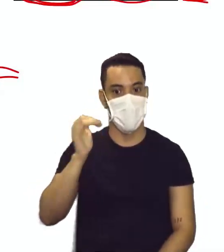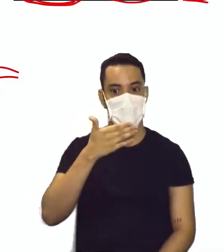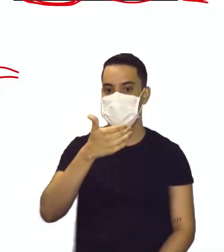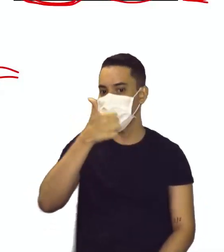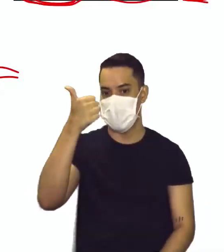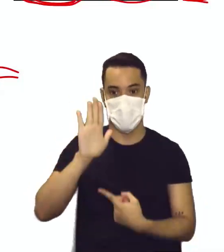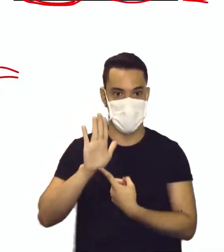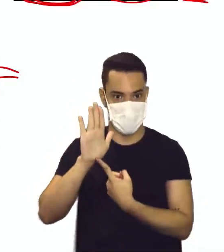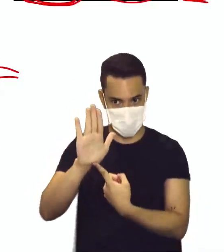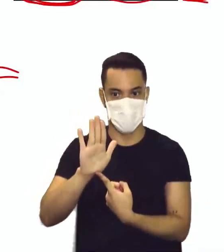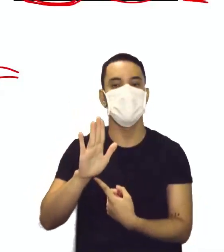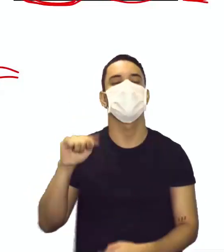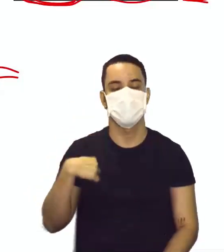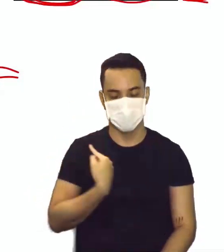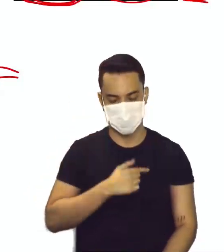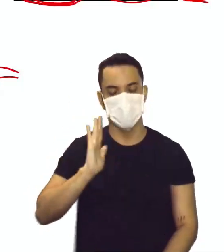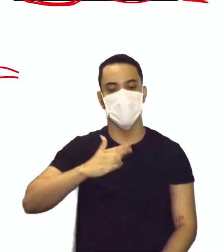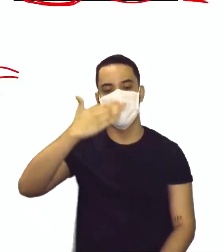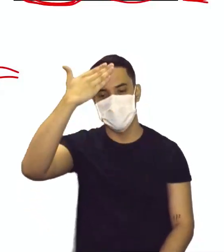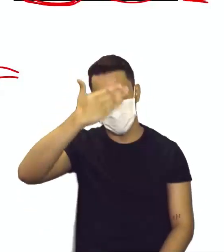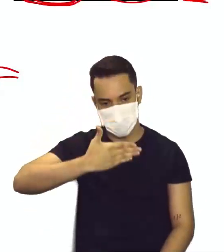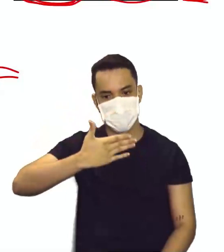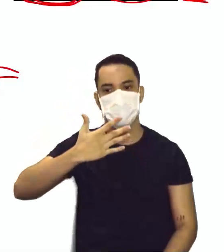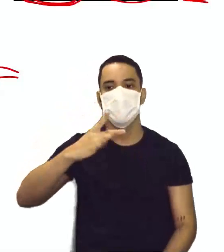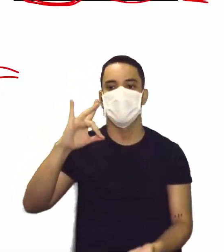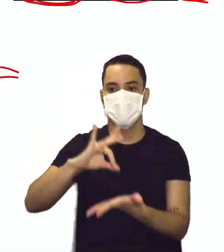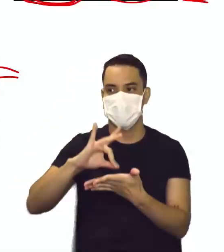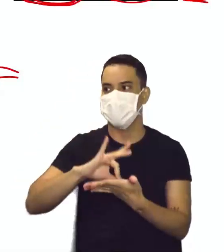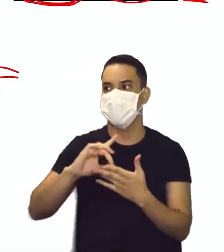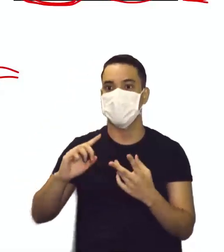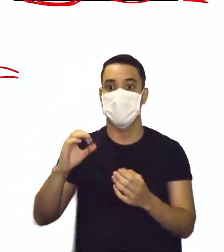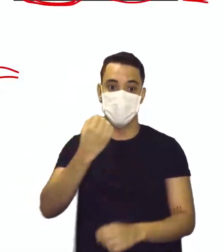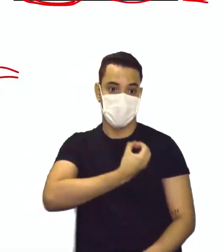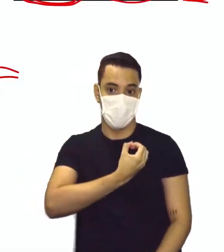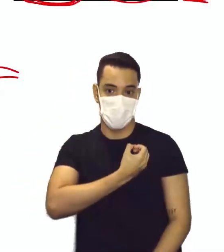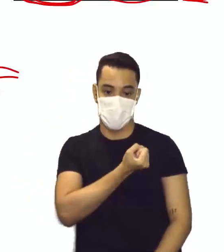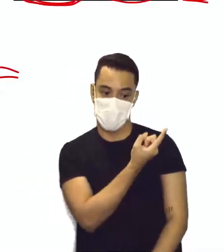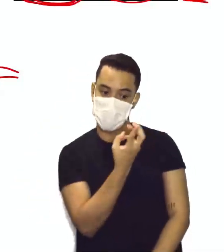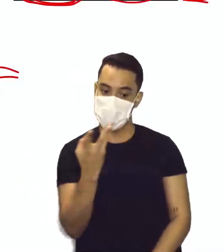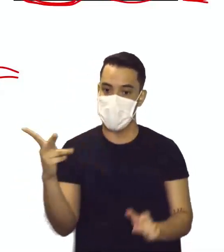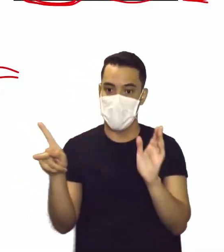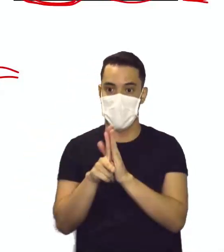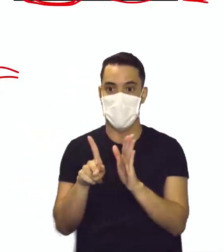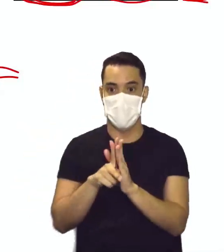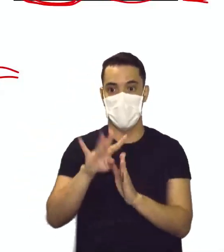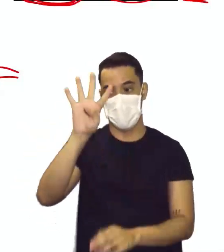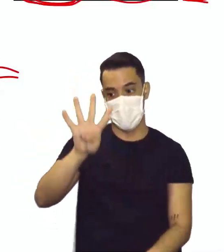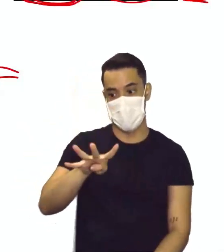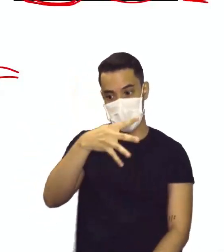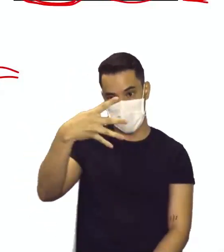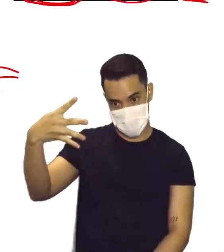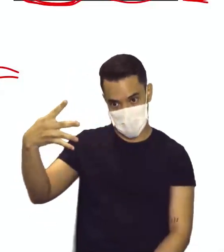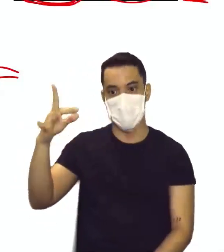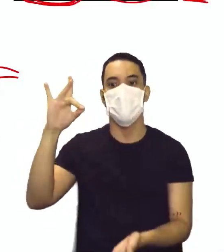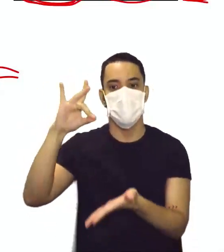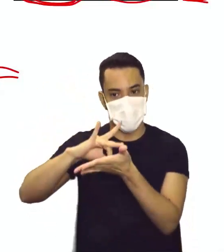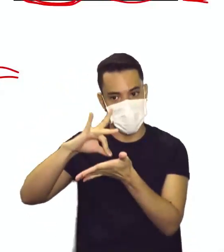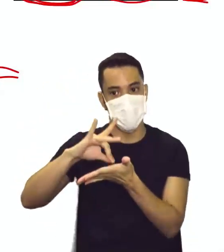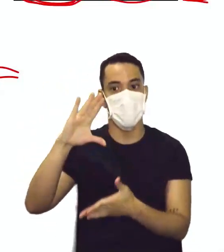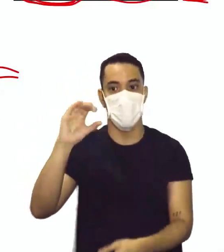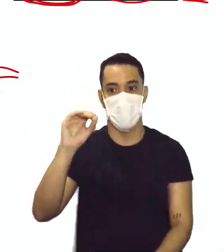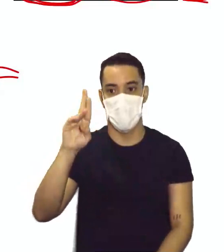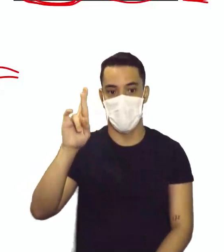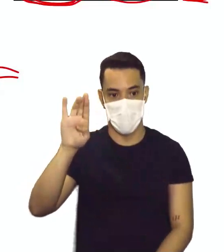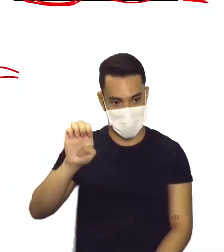apresentado e nós vimos realmente que, pelos valores da tabela, o melhor condutor é realmente o cobre e a